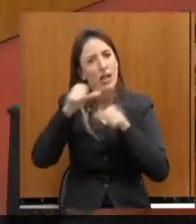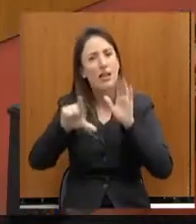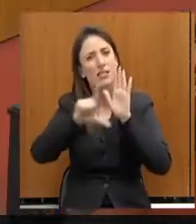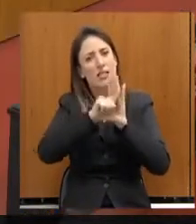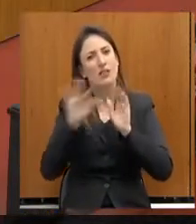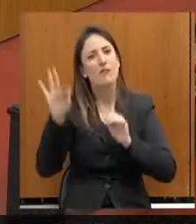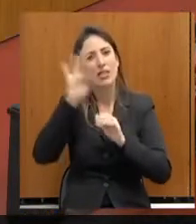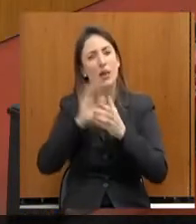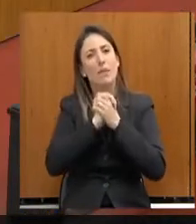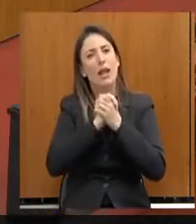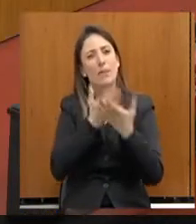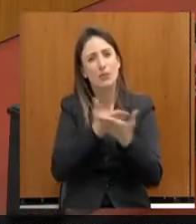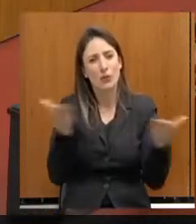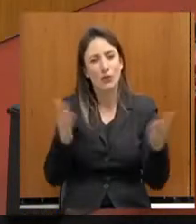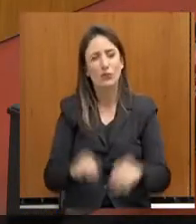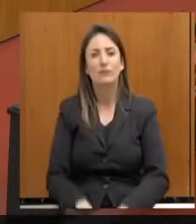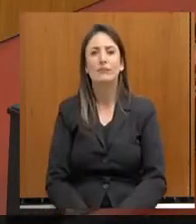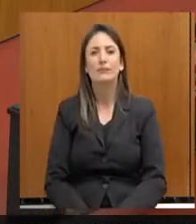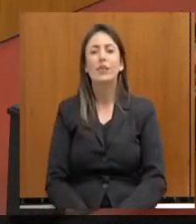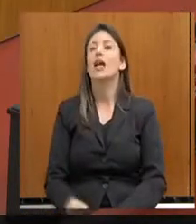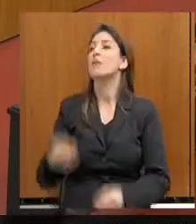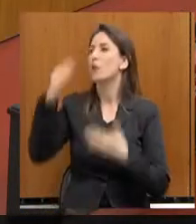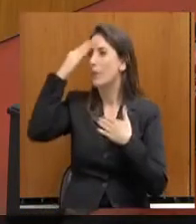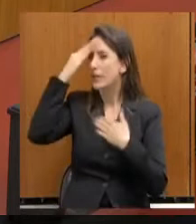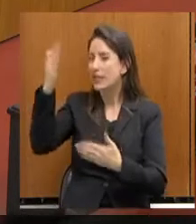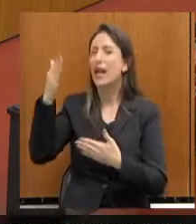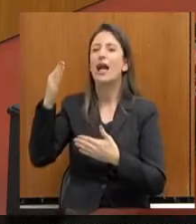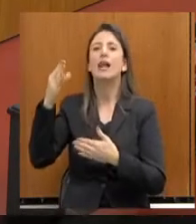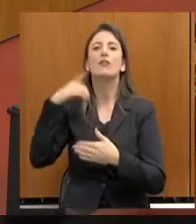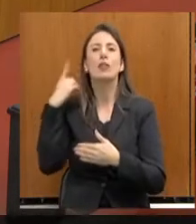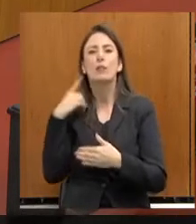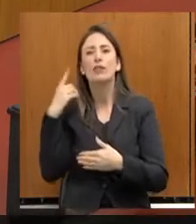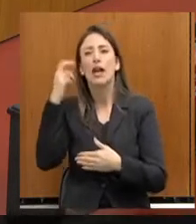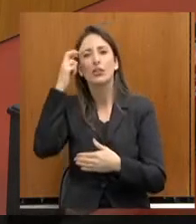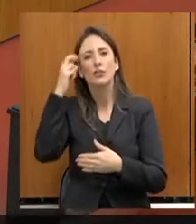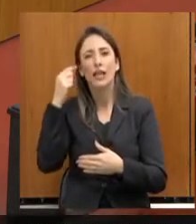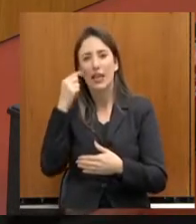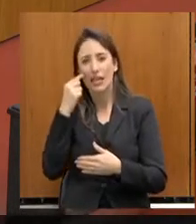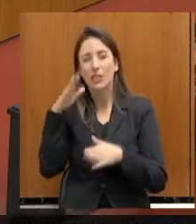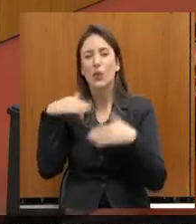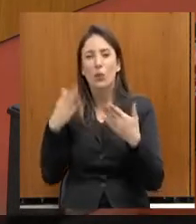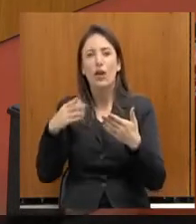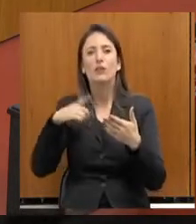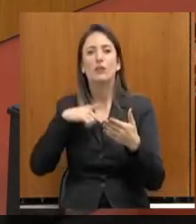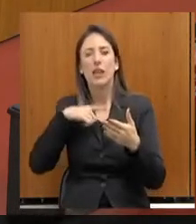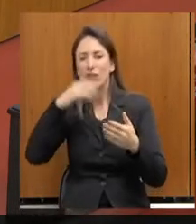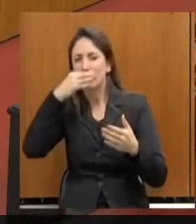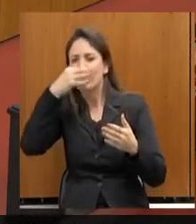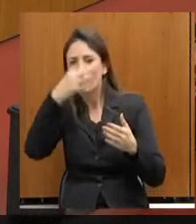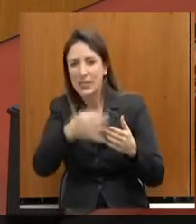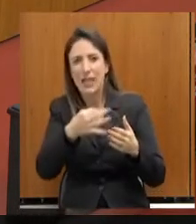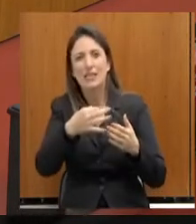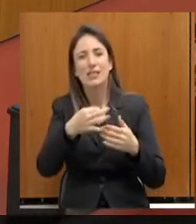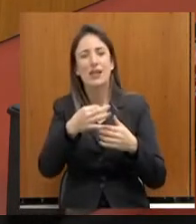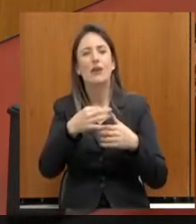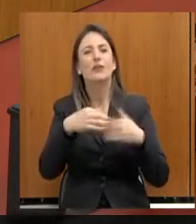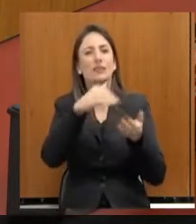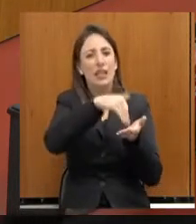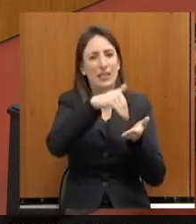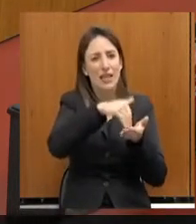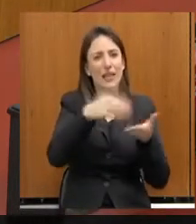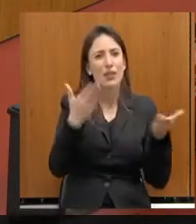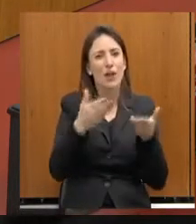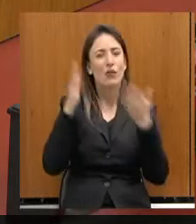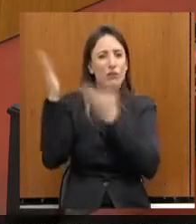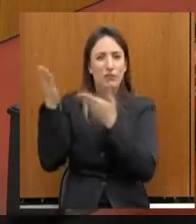todos muito obrigado Deputado José Reis Quando houve interpelação a secretária eu vou passar para o próximo